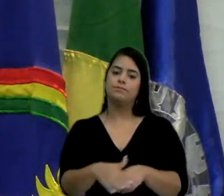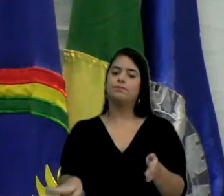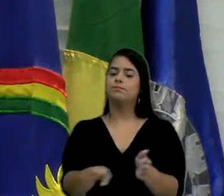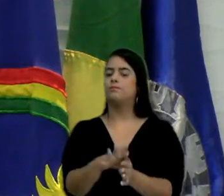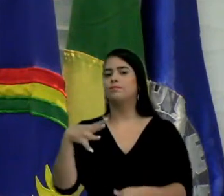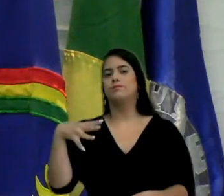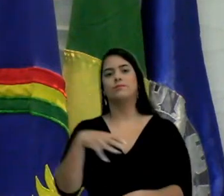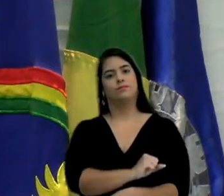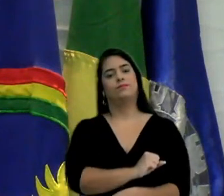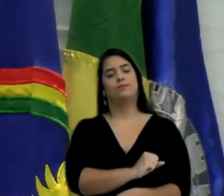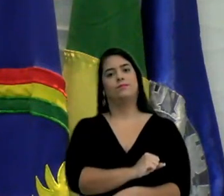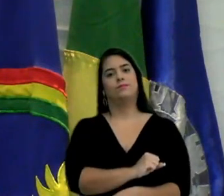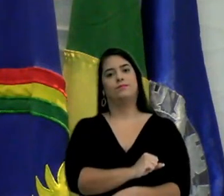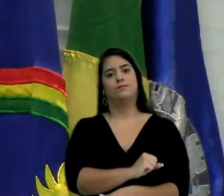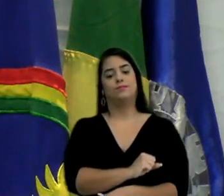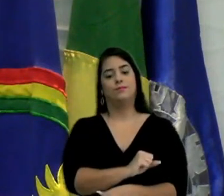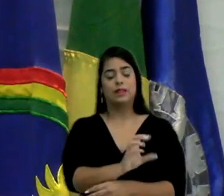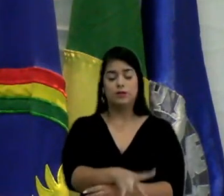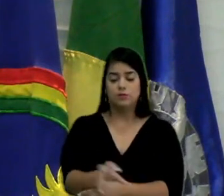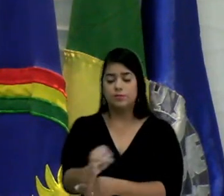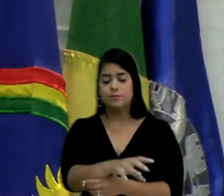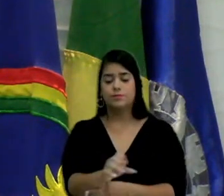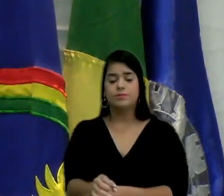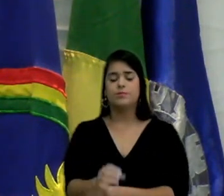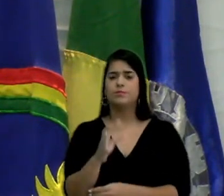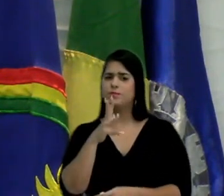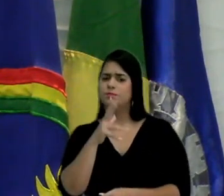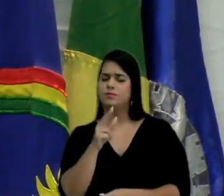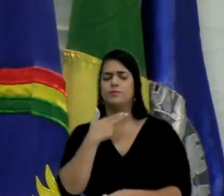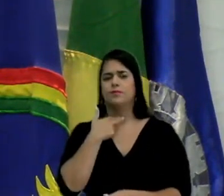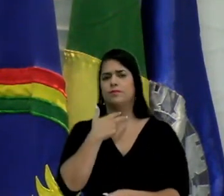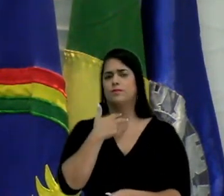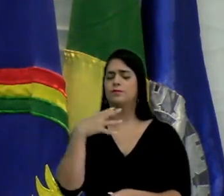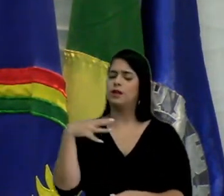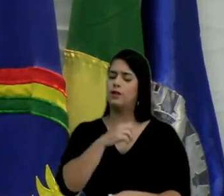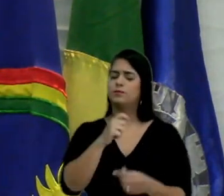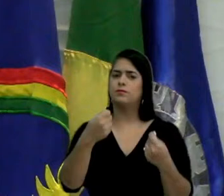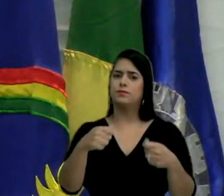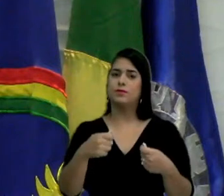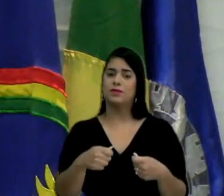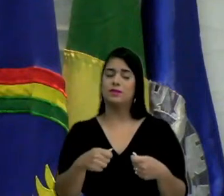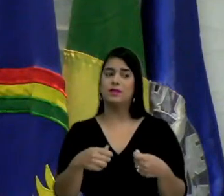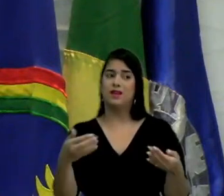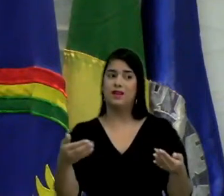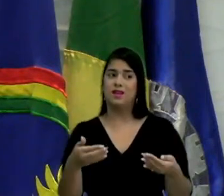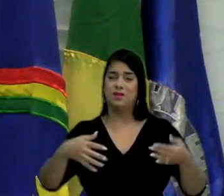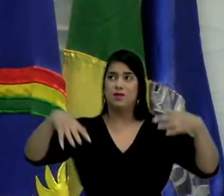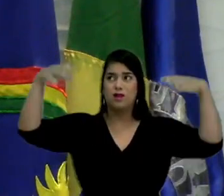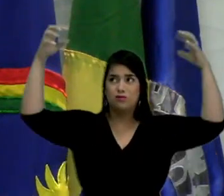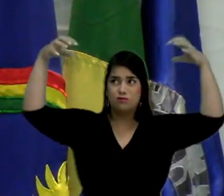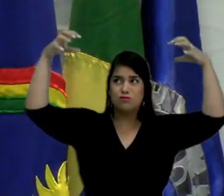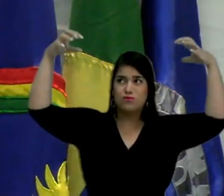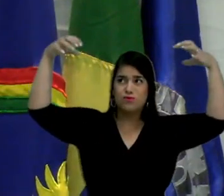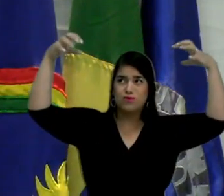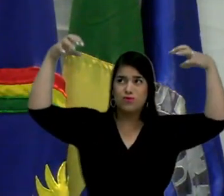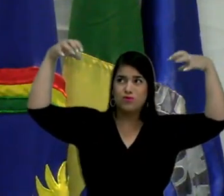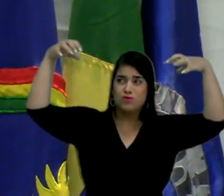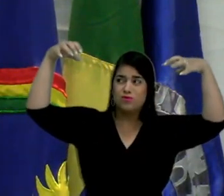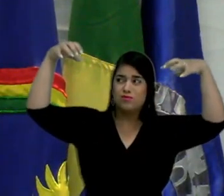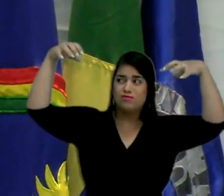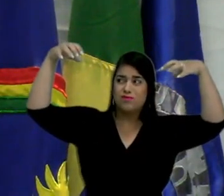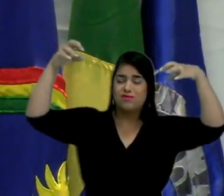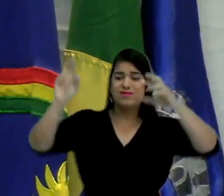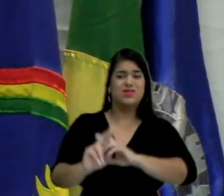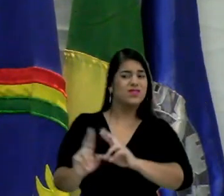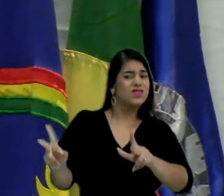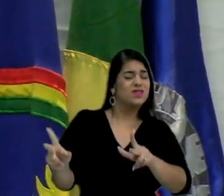né a aração não demore estamos passando por um momento que as chuvas não estão regulares mas a expectativa é que